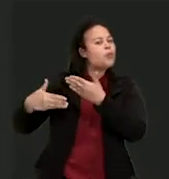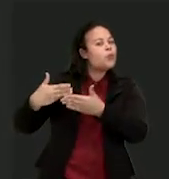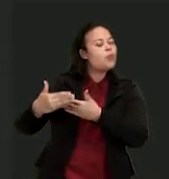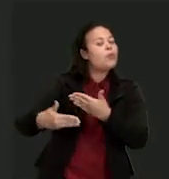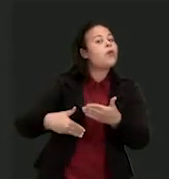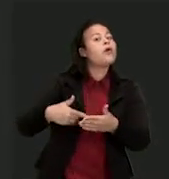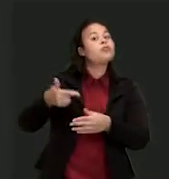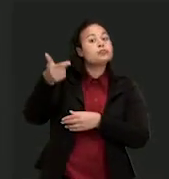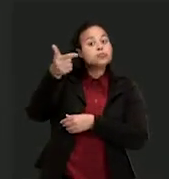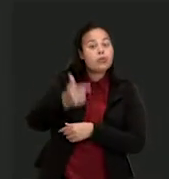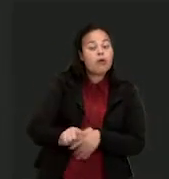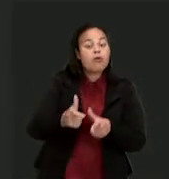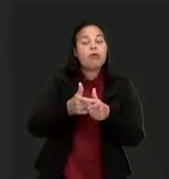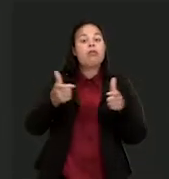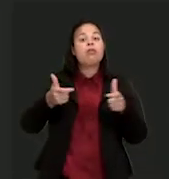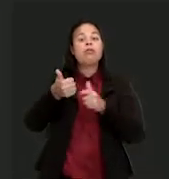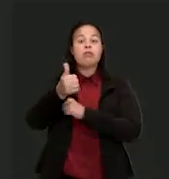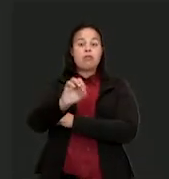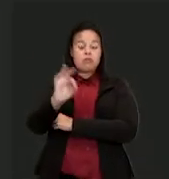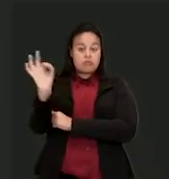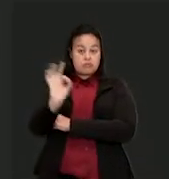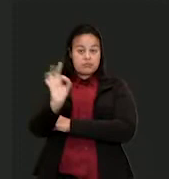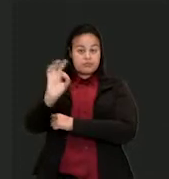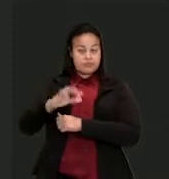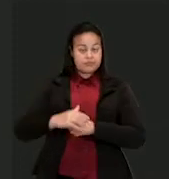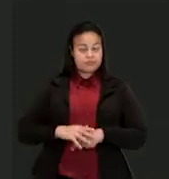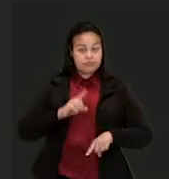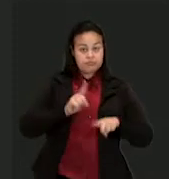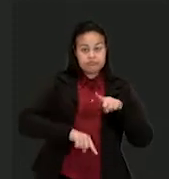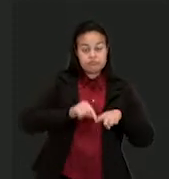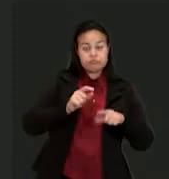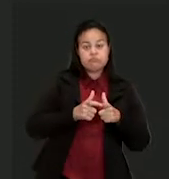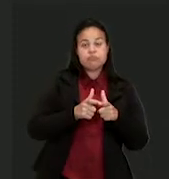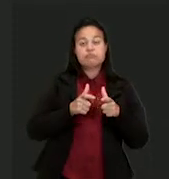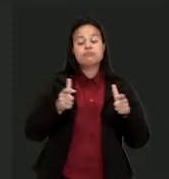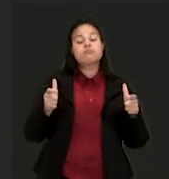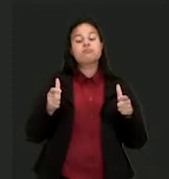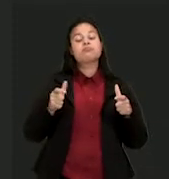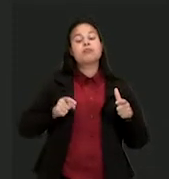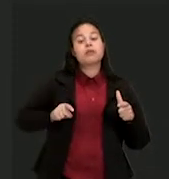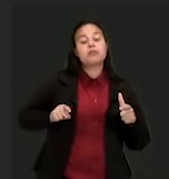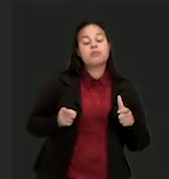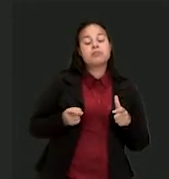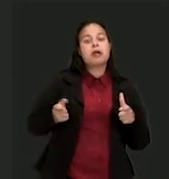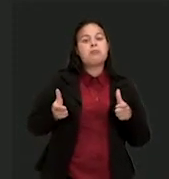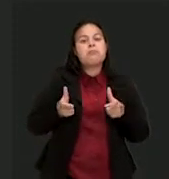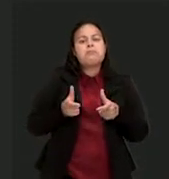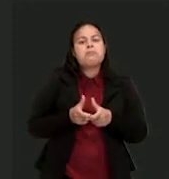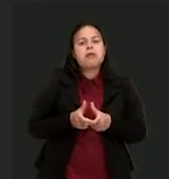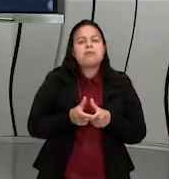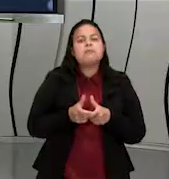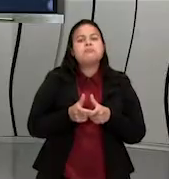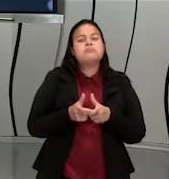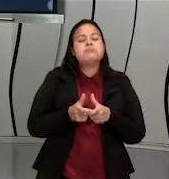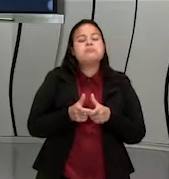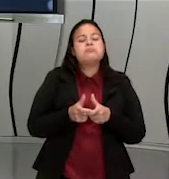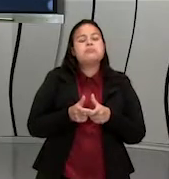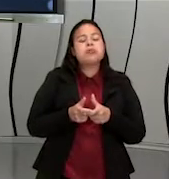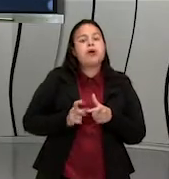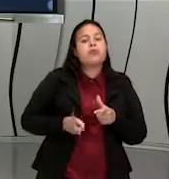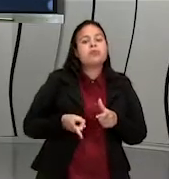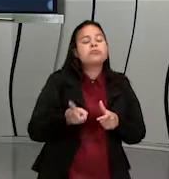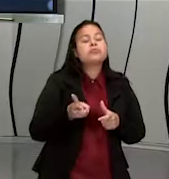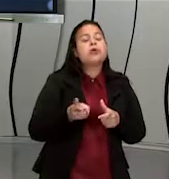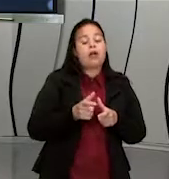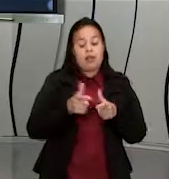sofreu outro aumento de 10%. O produto teve um aumento, diminuiu ou permaneceu com o valor original? E